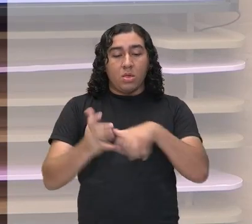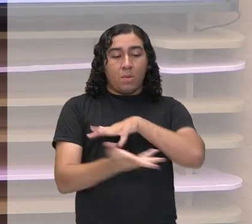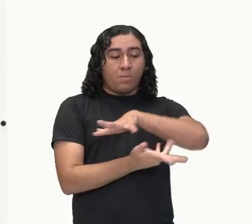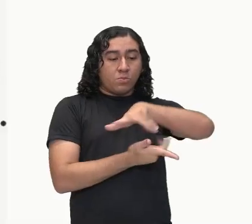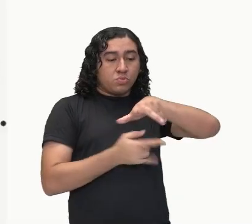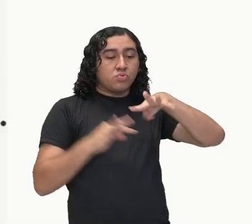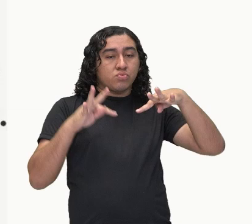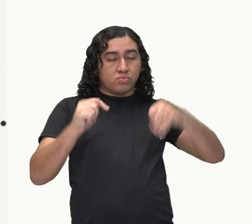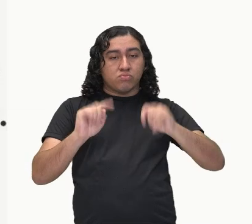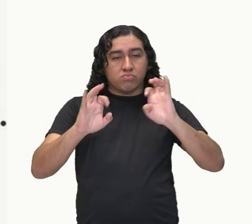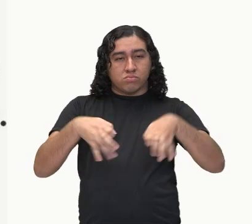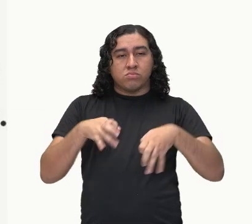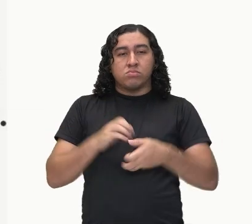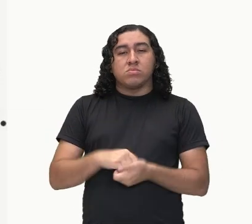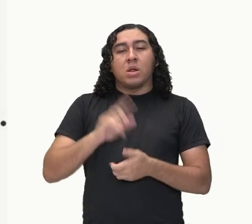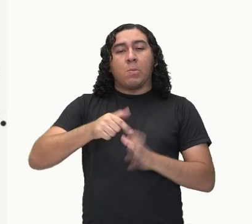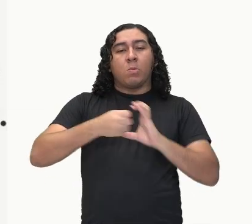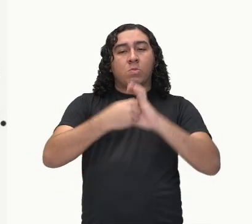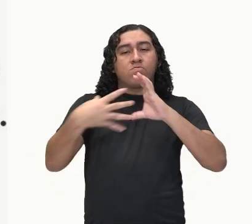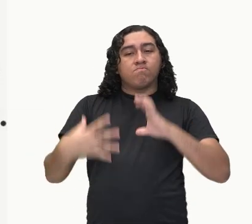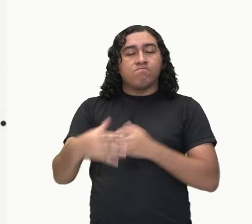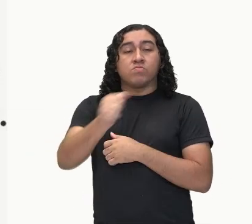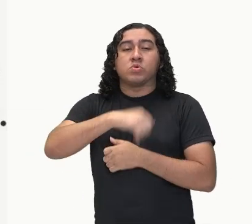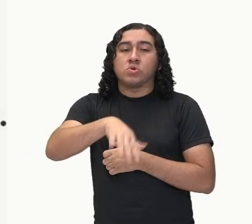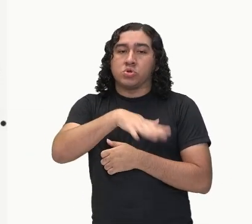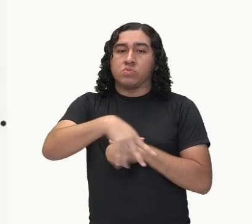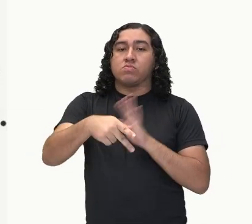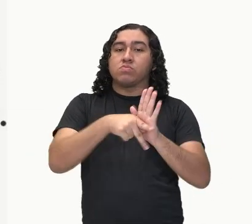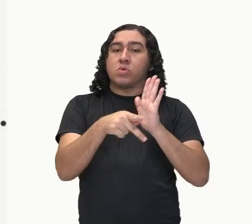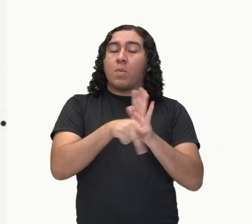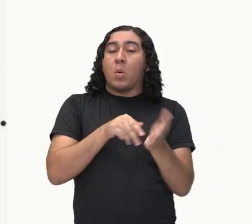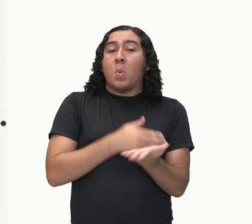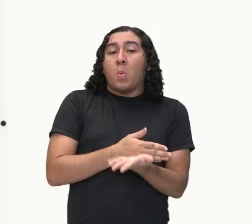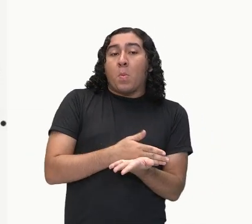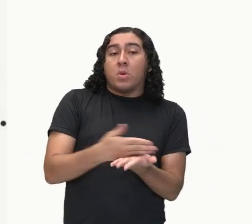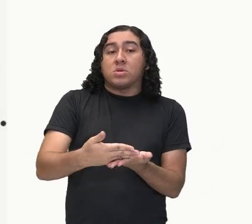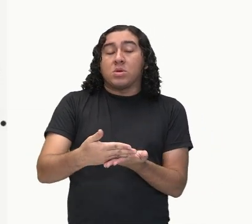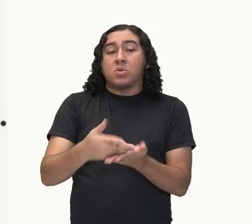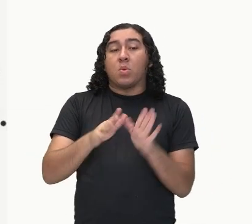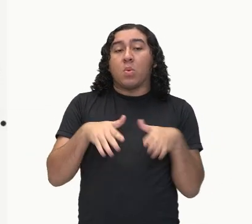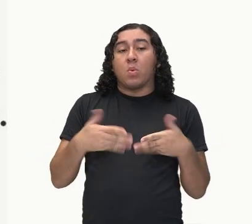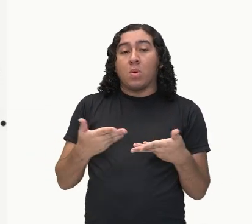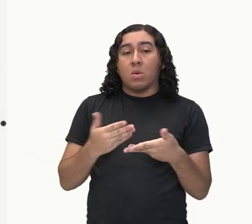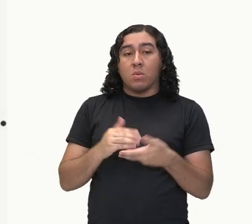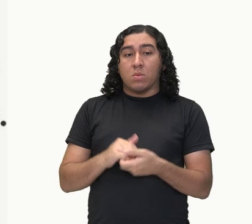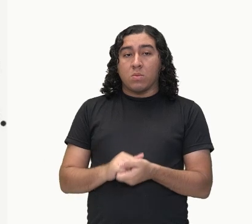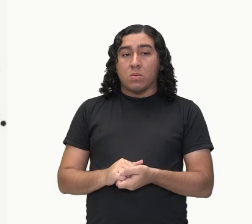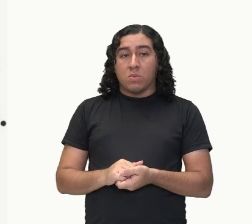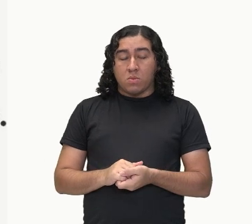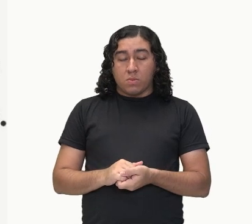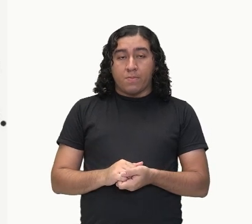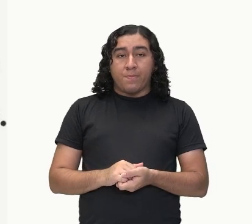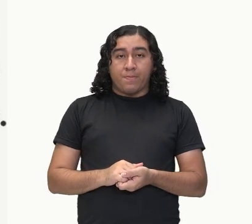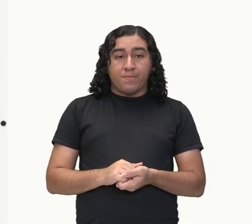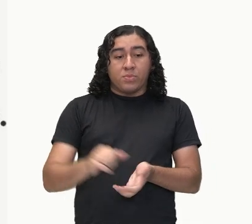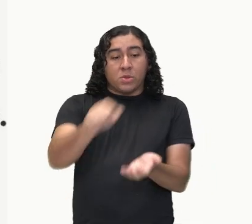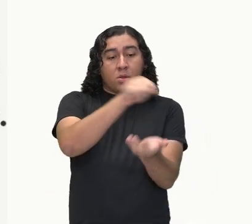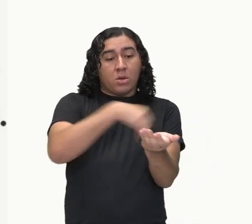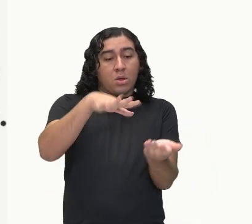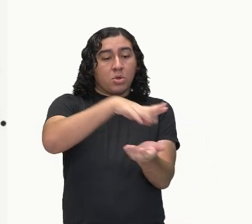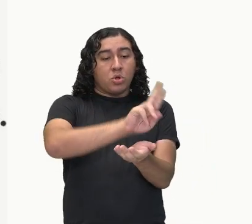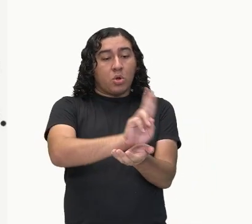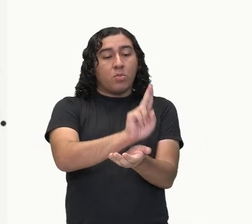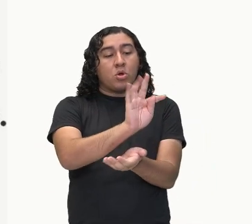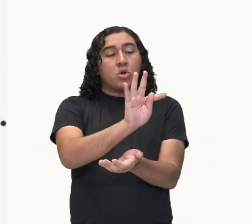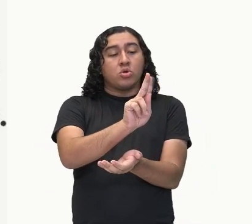todo. Tá bom? É uma característica generalizada, começando pela tundra. A tundra, ela tem clima